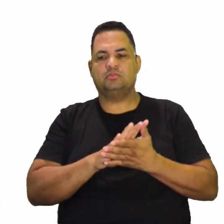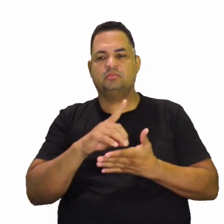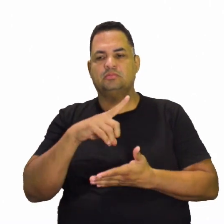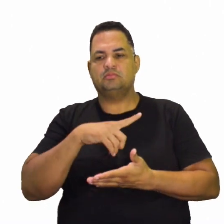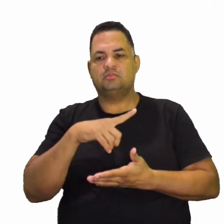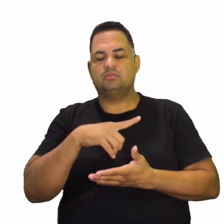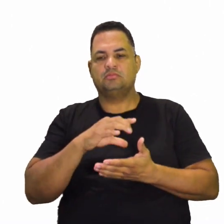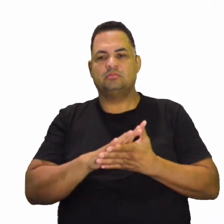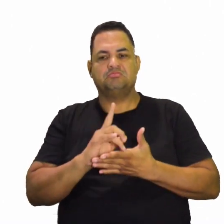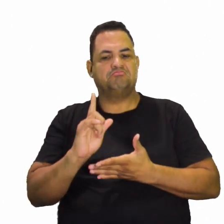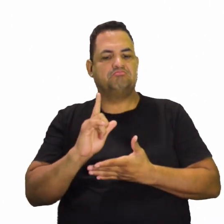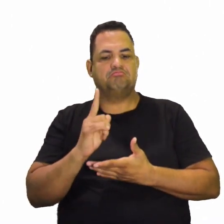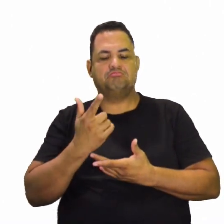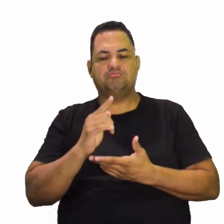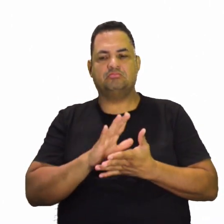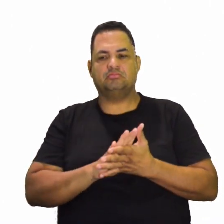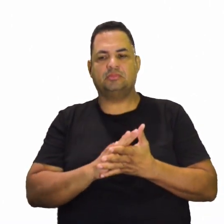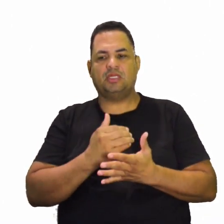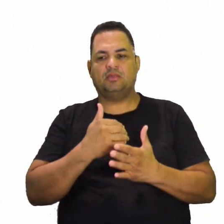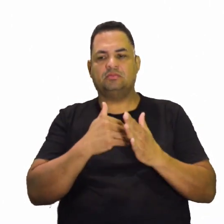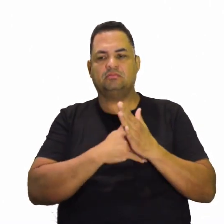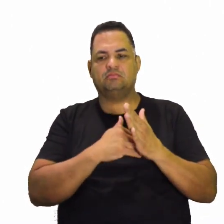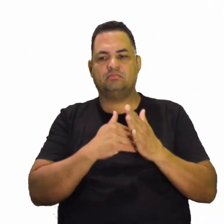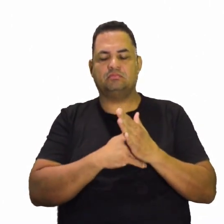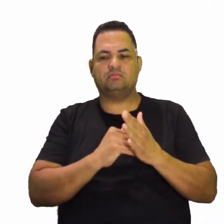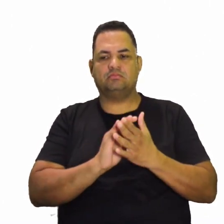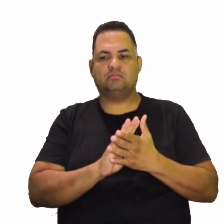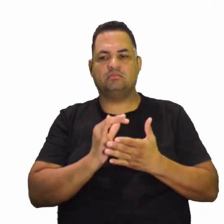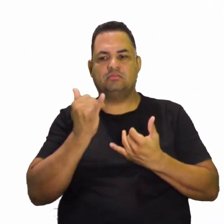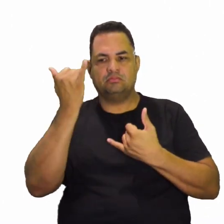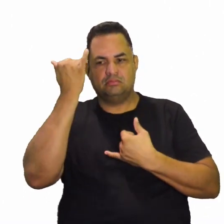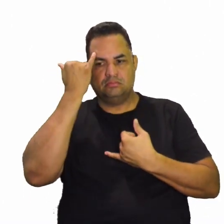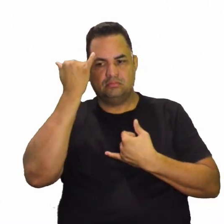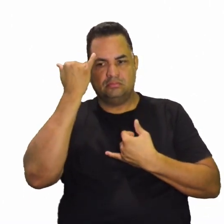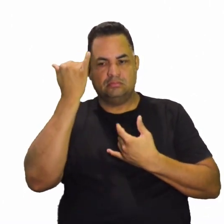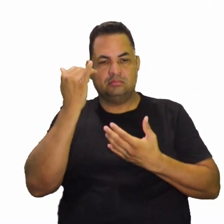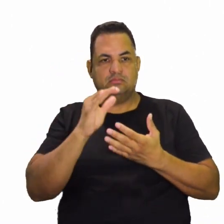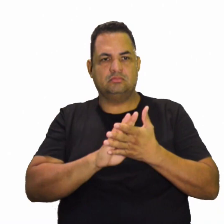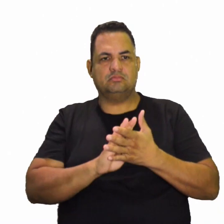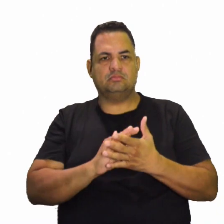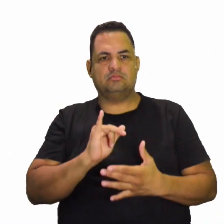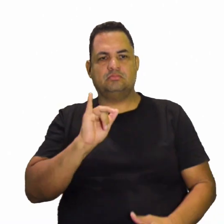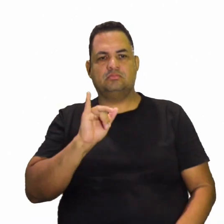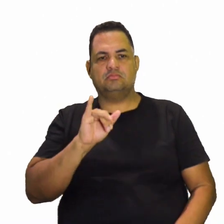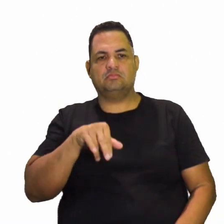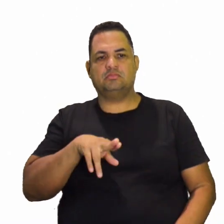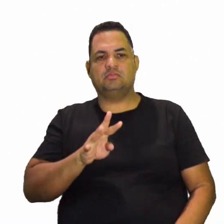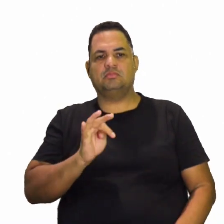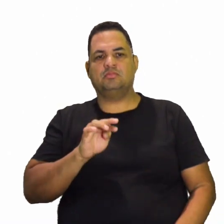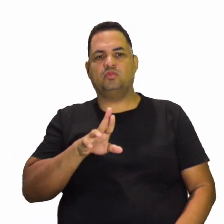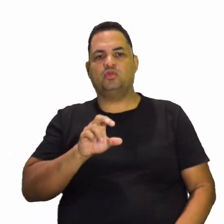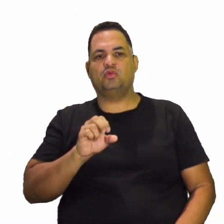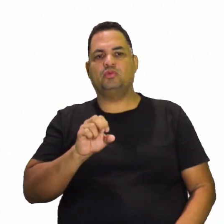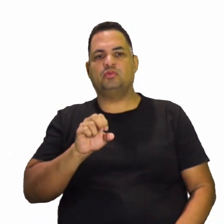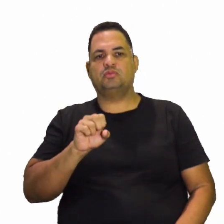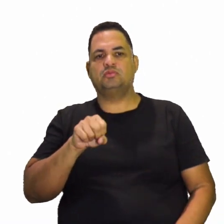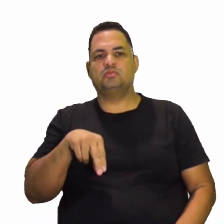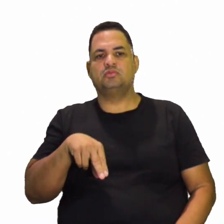partes que não codificam informação? Lembra que a gente falou isso? Né? Os introns